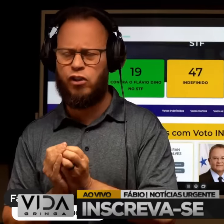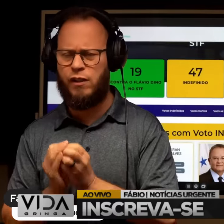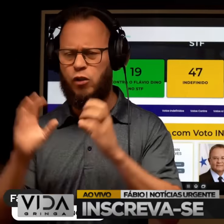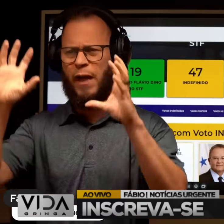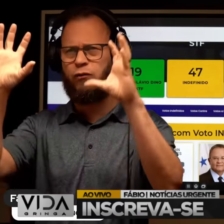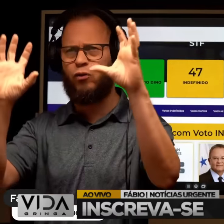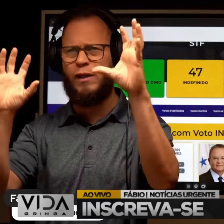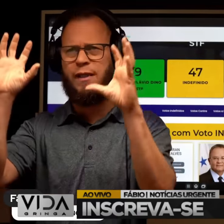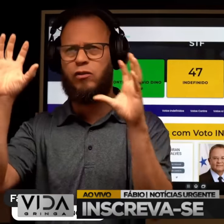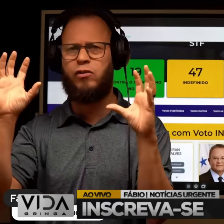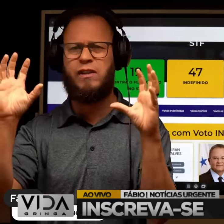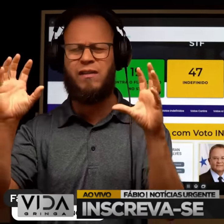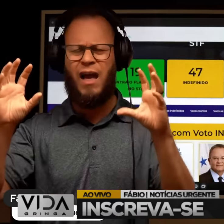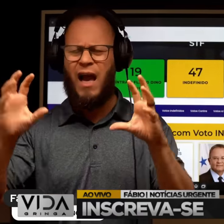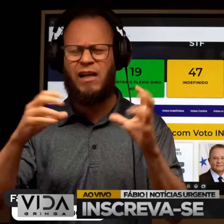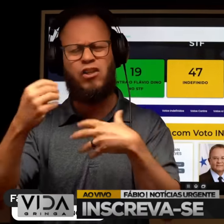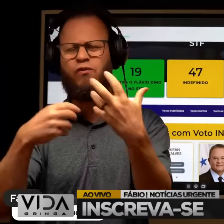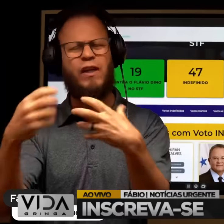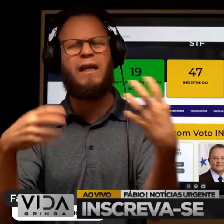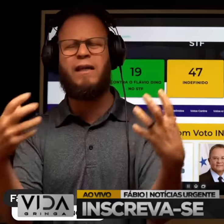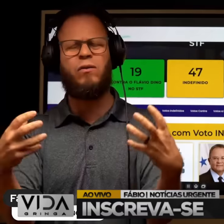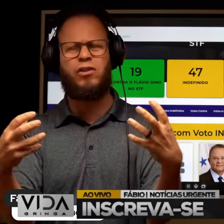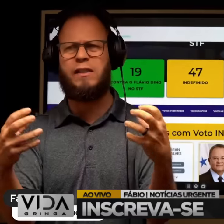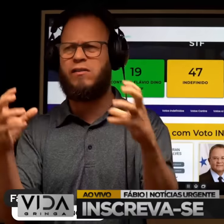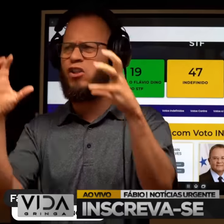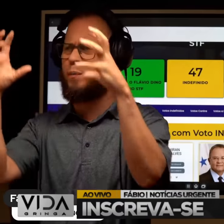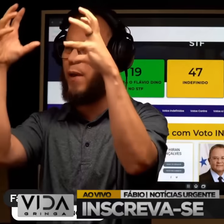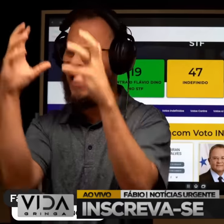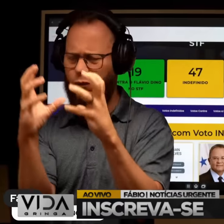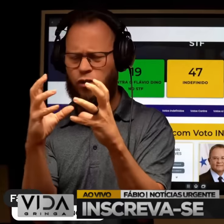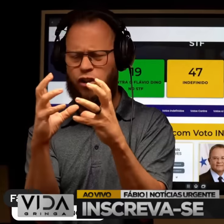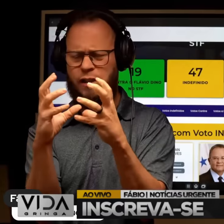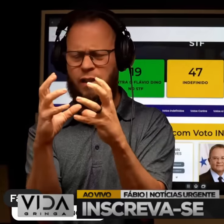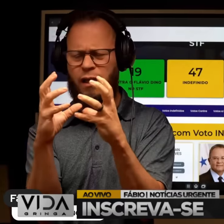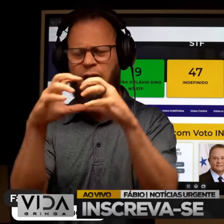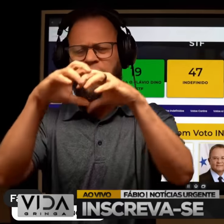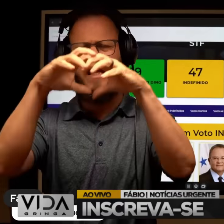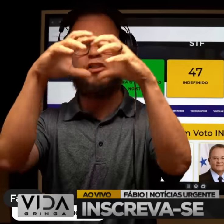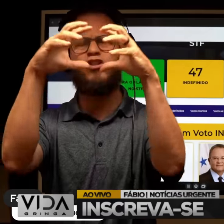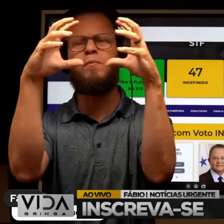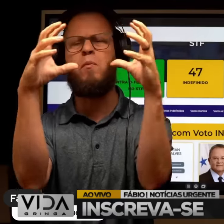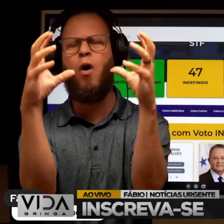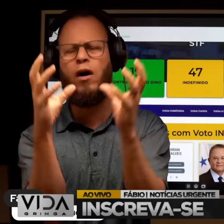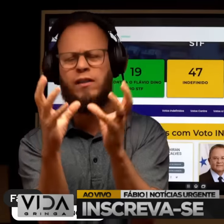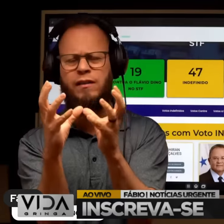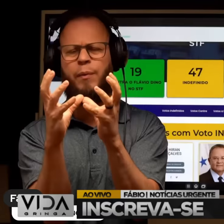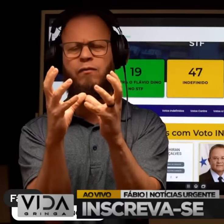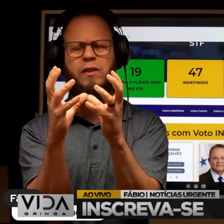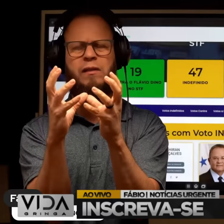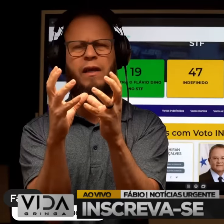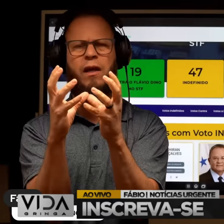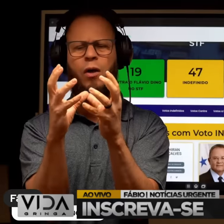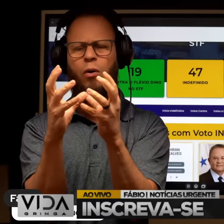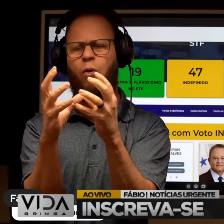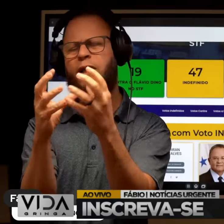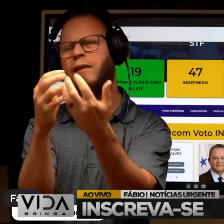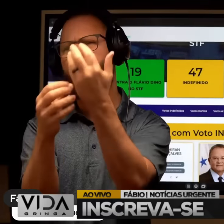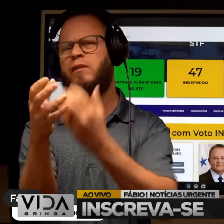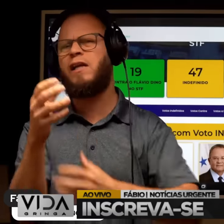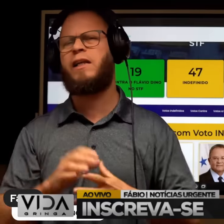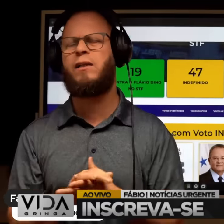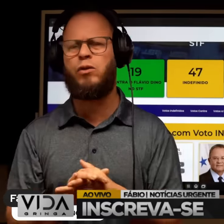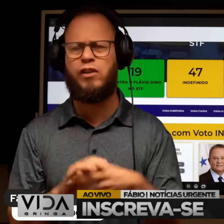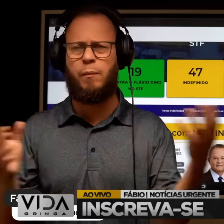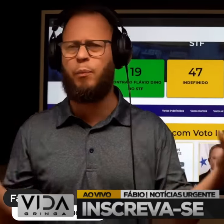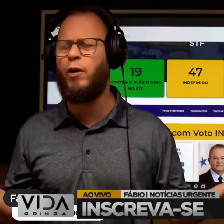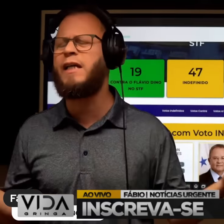na notícia. A gente pega todas as notícias, a gente não fica lendo notícia, a gente pega a notícia. E a gente mostra para você o que está por